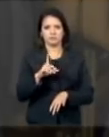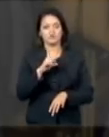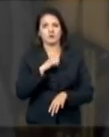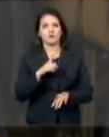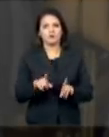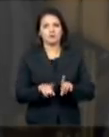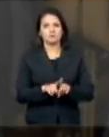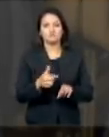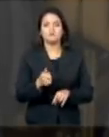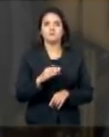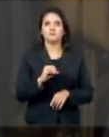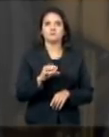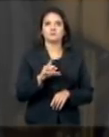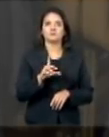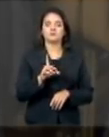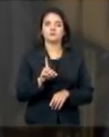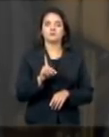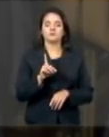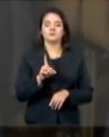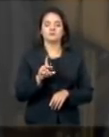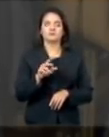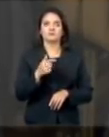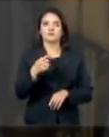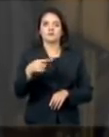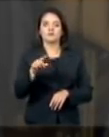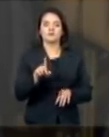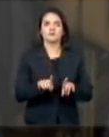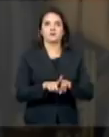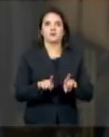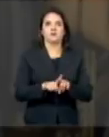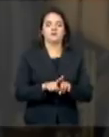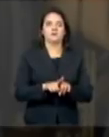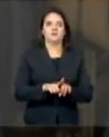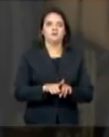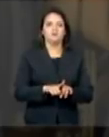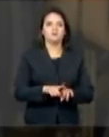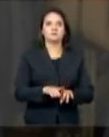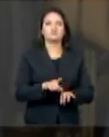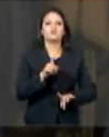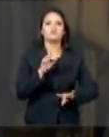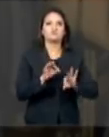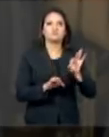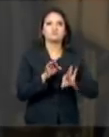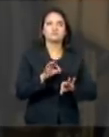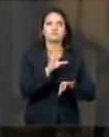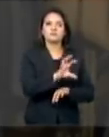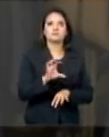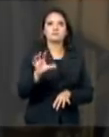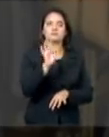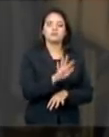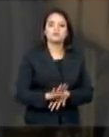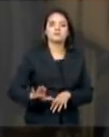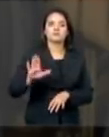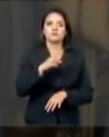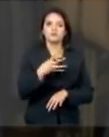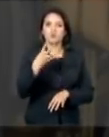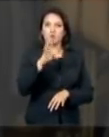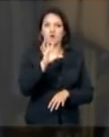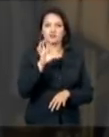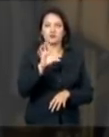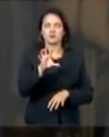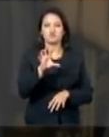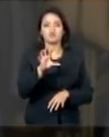emblemático no âmbito do tribunal regional federal da 4ª região quando então atuava o juiz gilson dipp